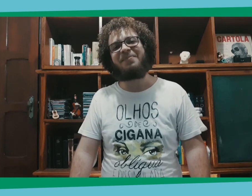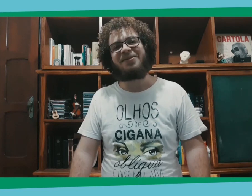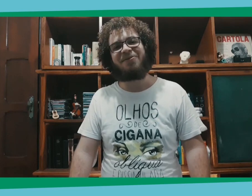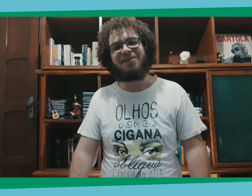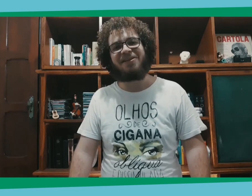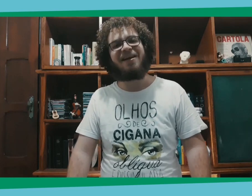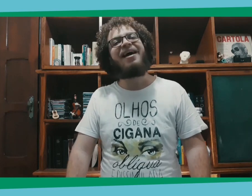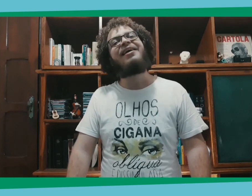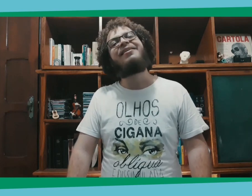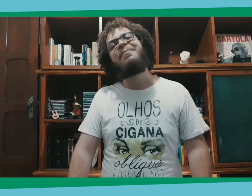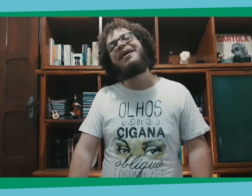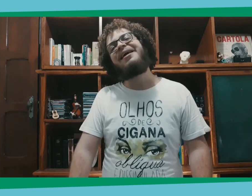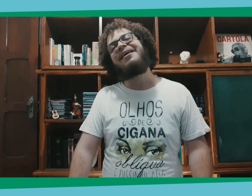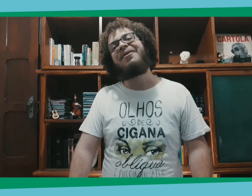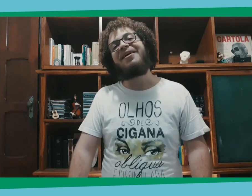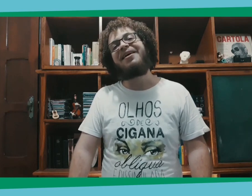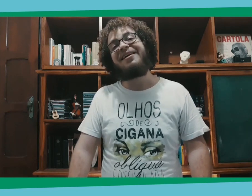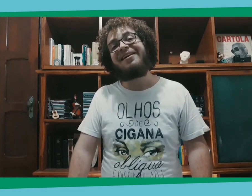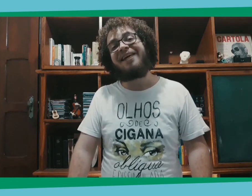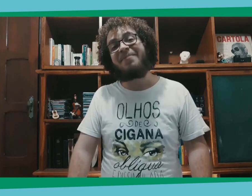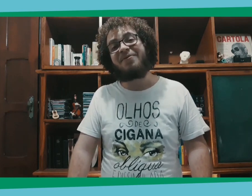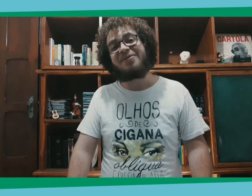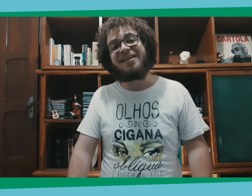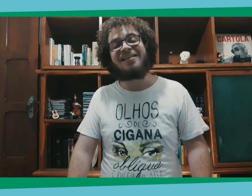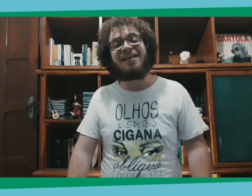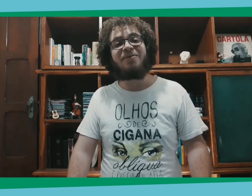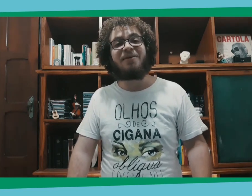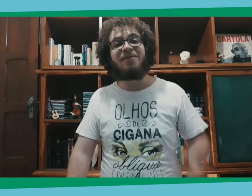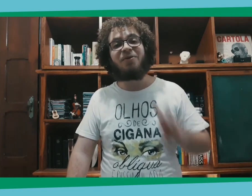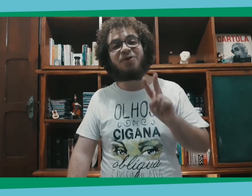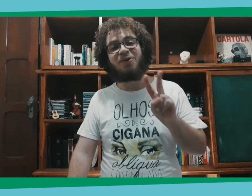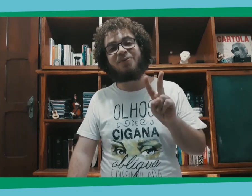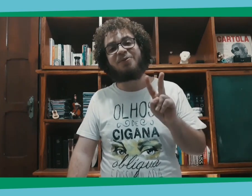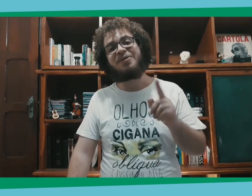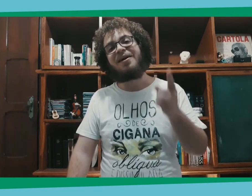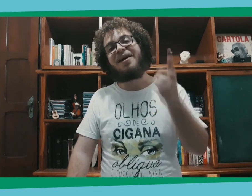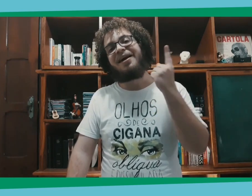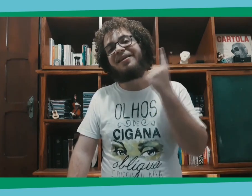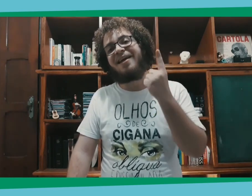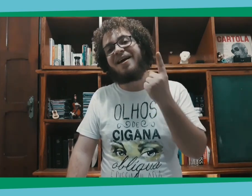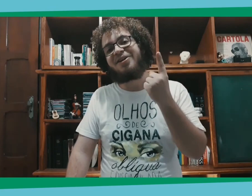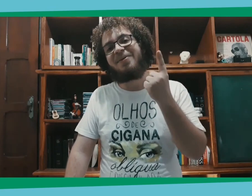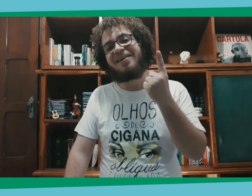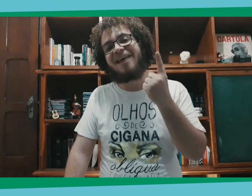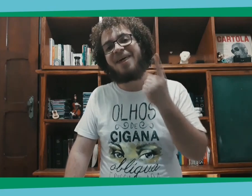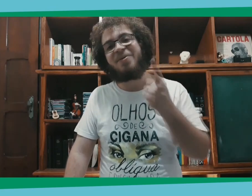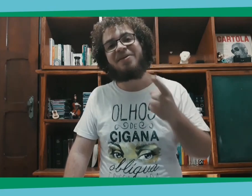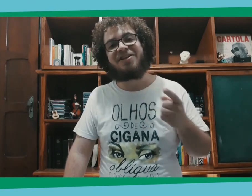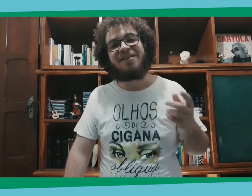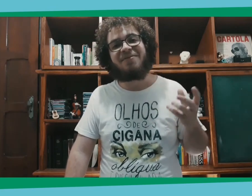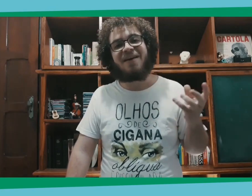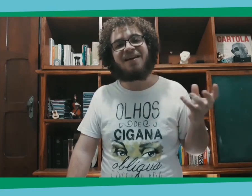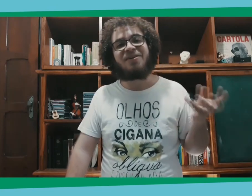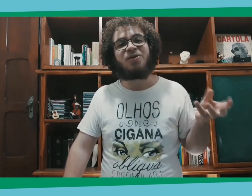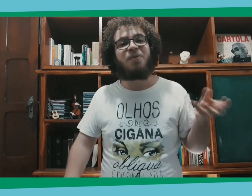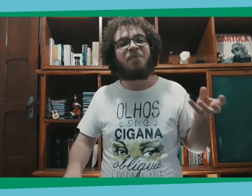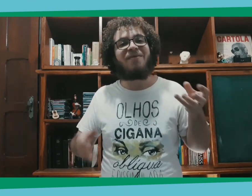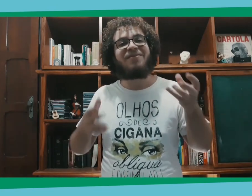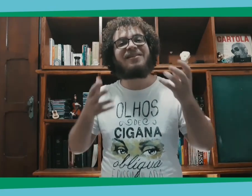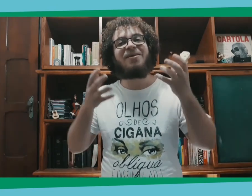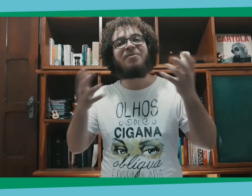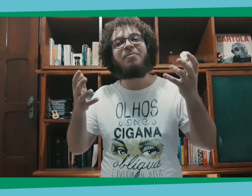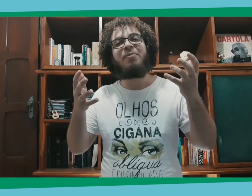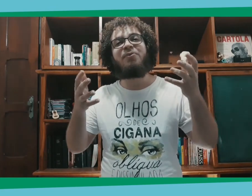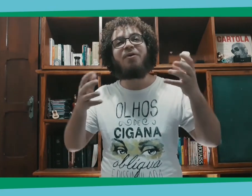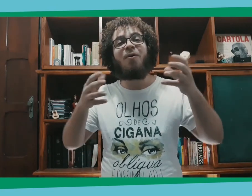do resto das pessoas. Também eu queria indicar para vocês a leitura de 2 contos. Ideias do Canário, onde a gente fala sobre